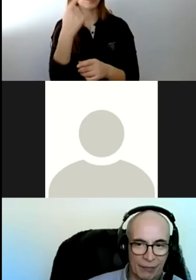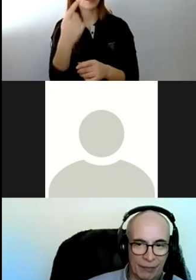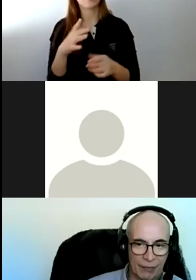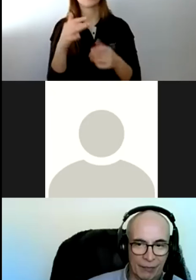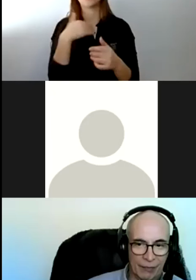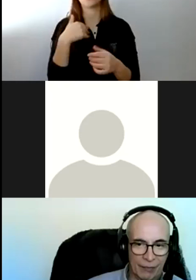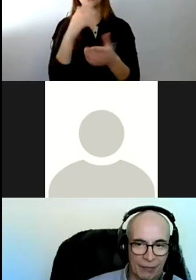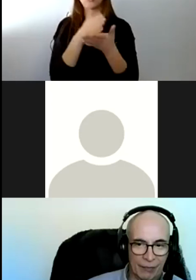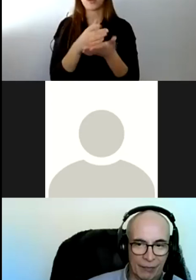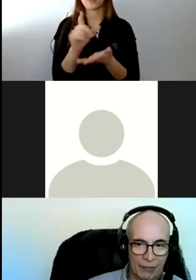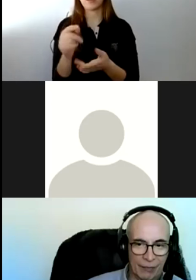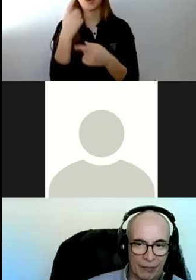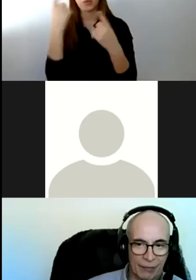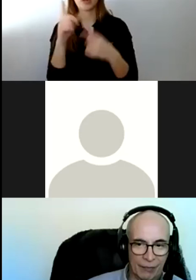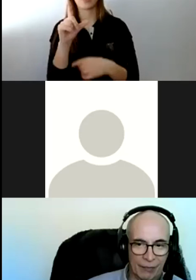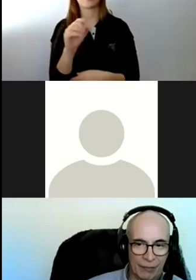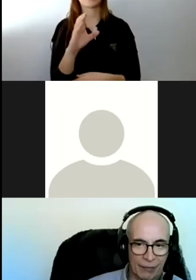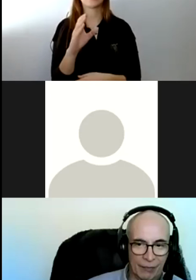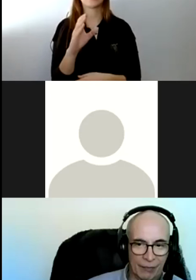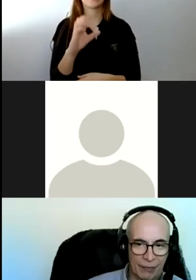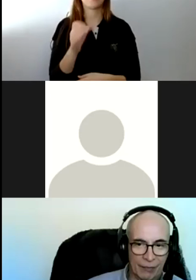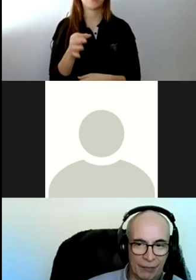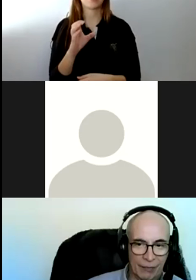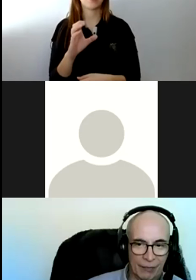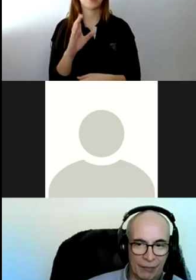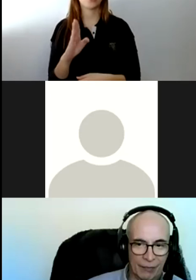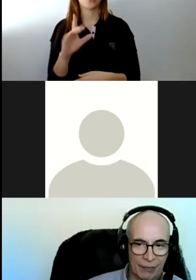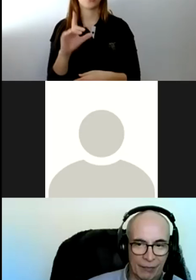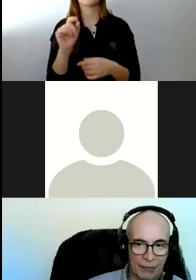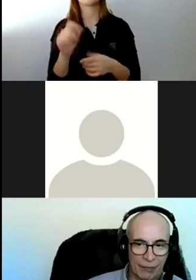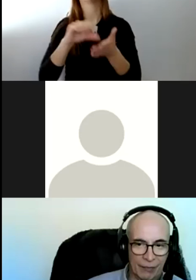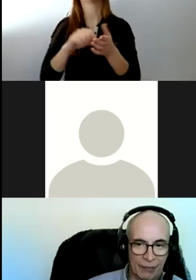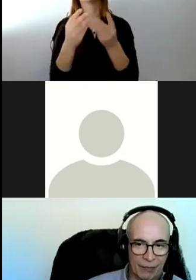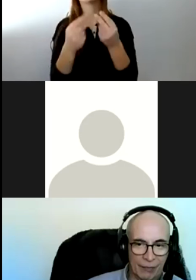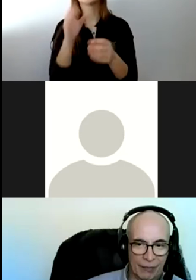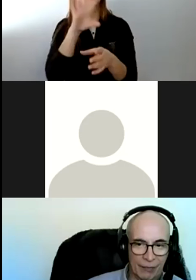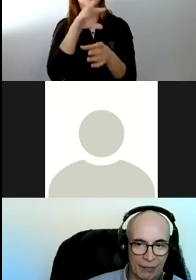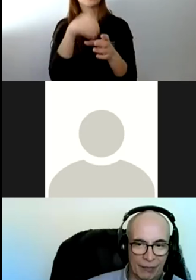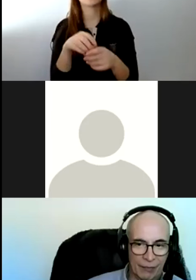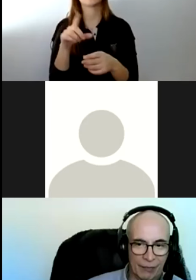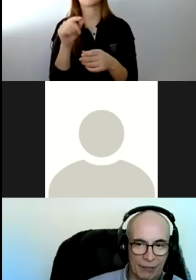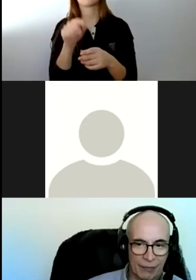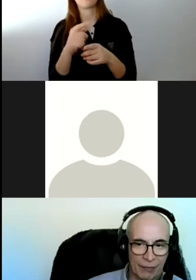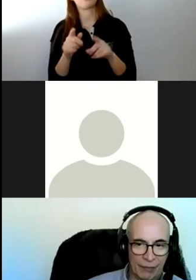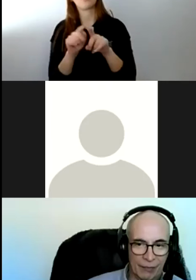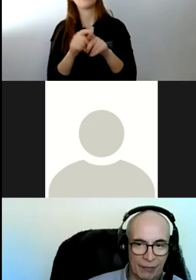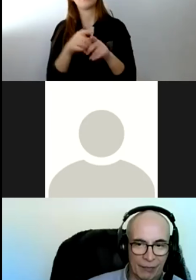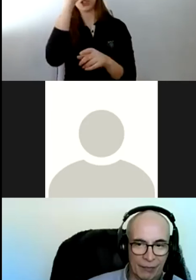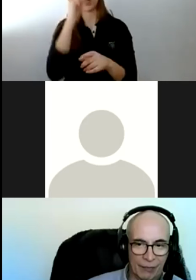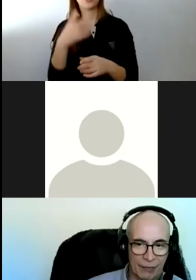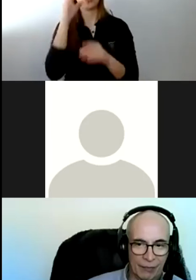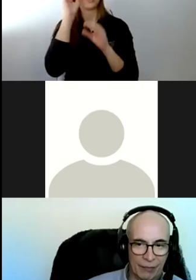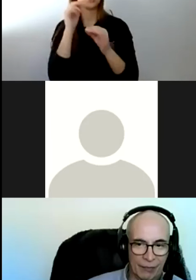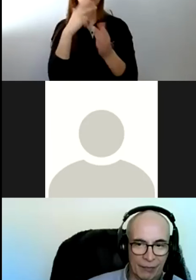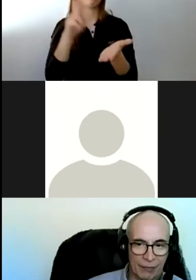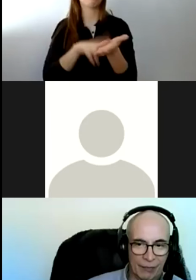pública, as CPCJs, os Centros de Recursos para a Inclusão, serviços especializados acreditados pelo Ministério da Educação, que complementam a ação